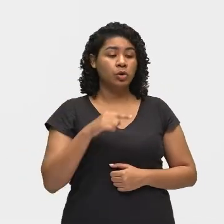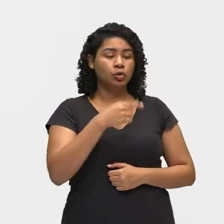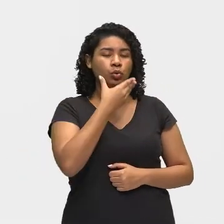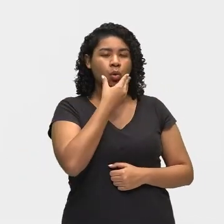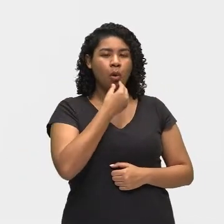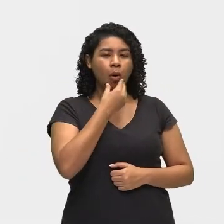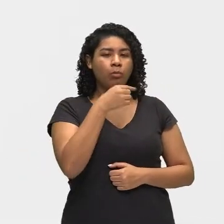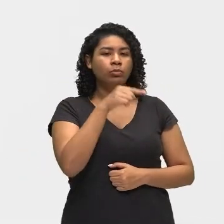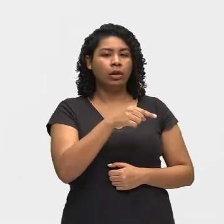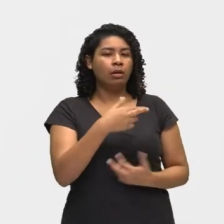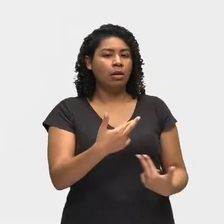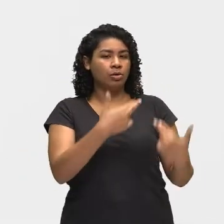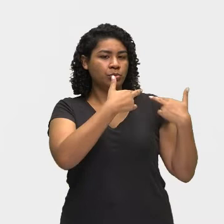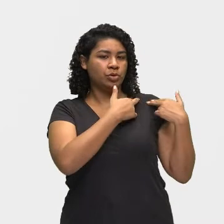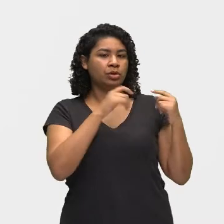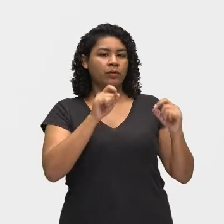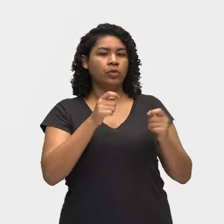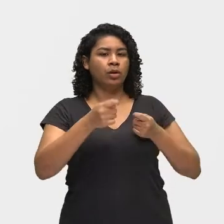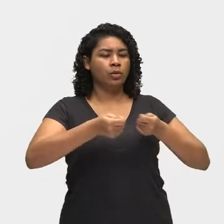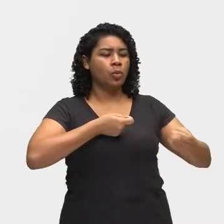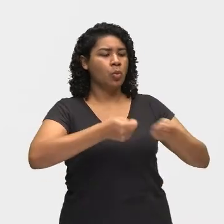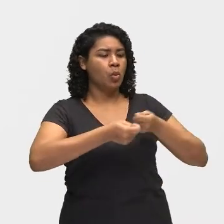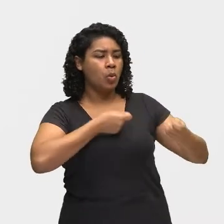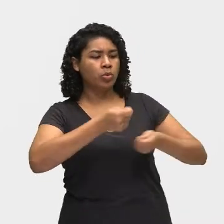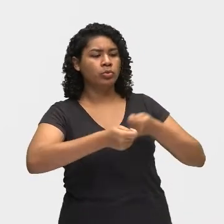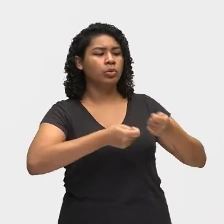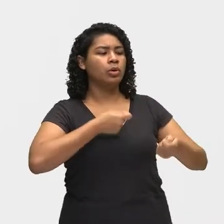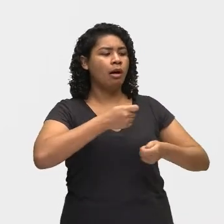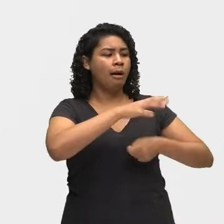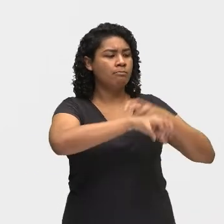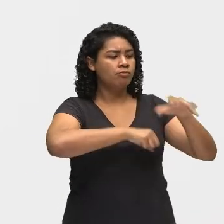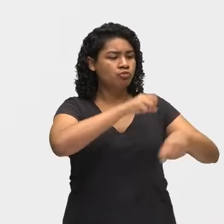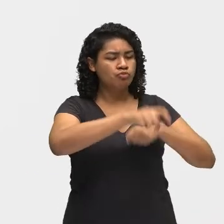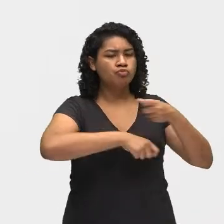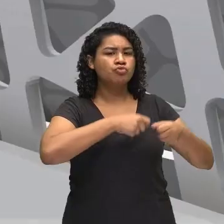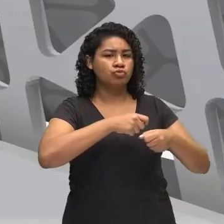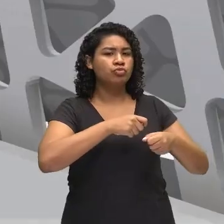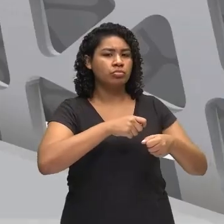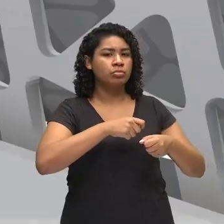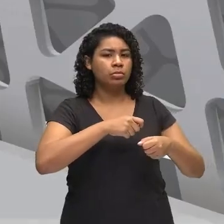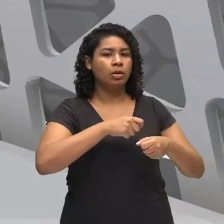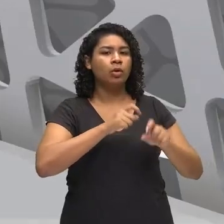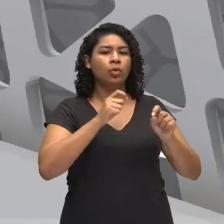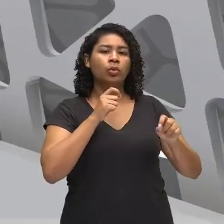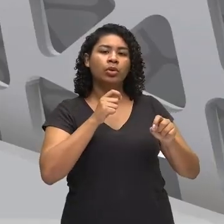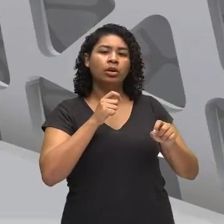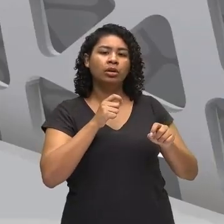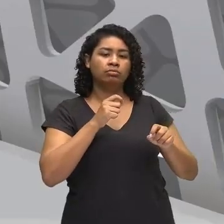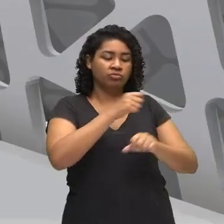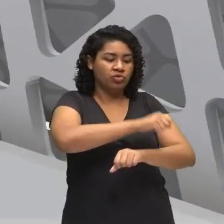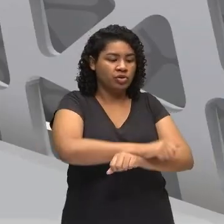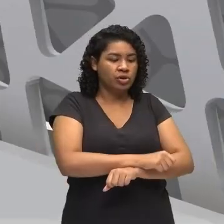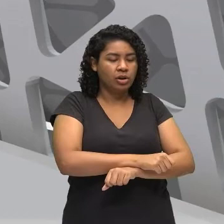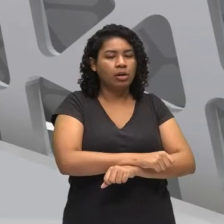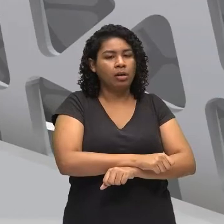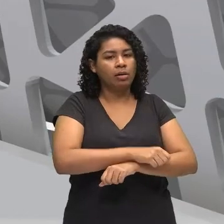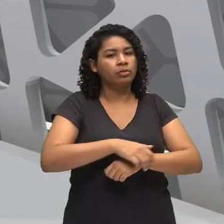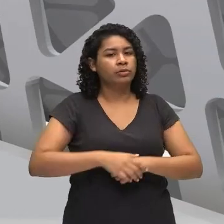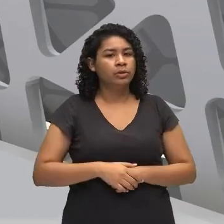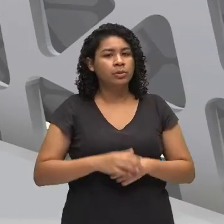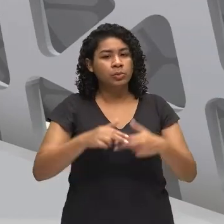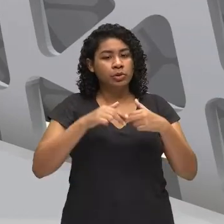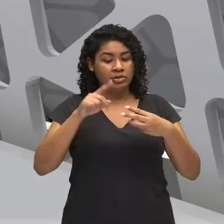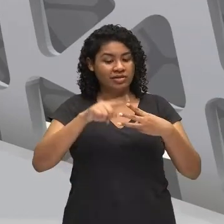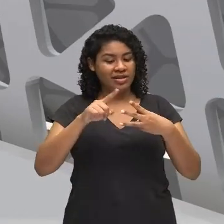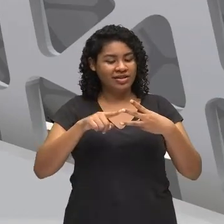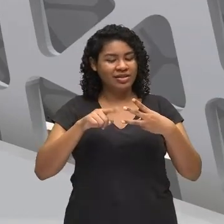de recrutamento e escravização de mão de obra indígena. Que a gente viu que as 3 formas mais utilizadas dentro da Amazônia